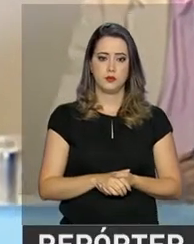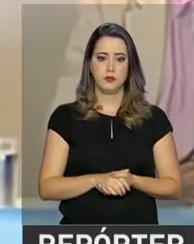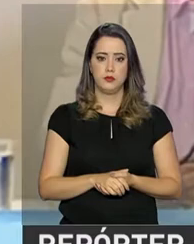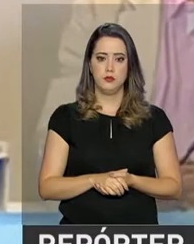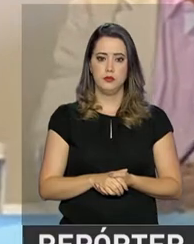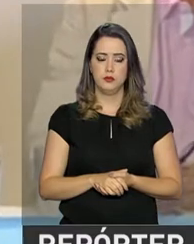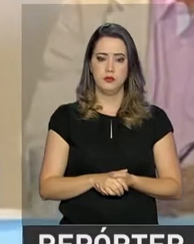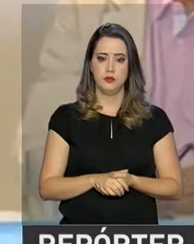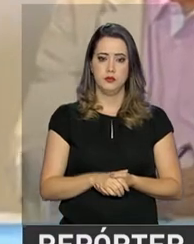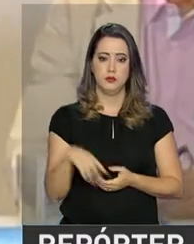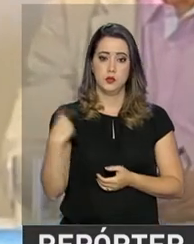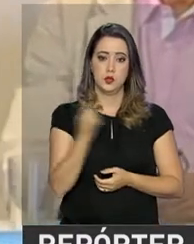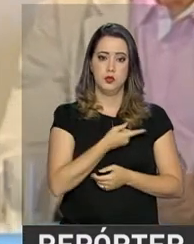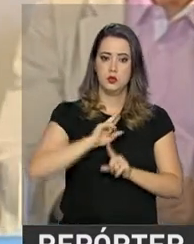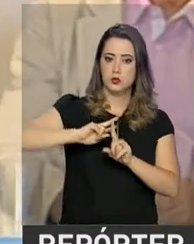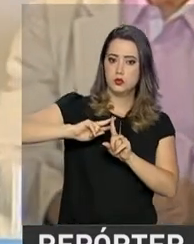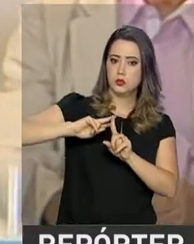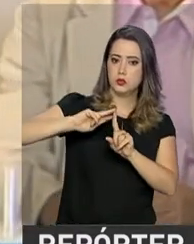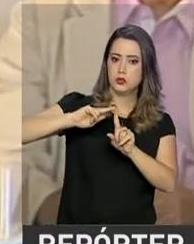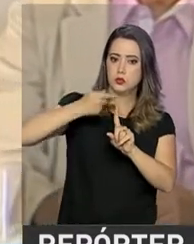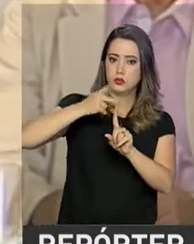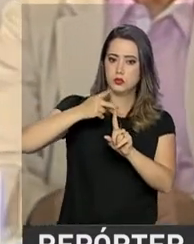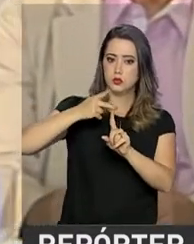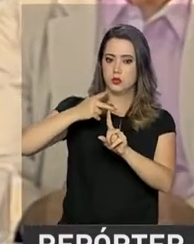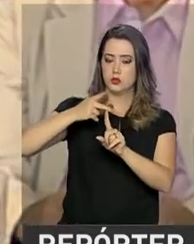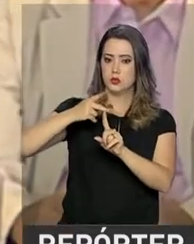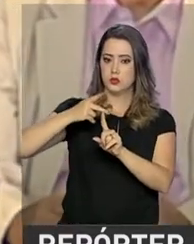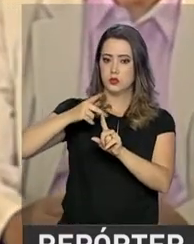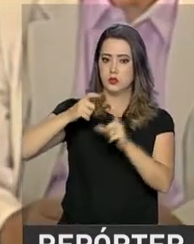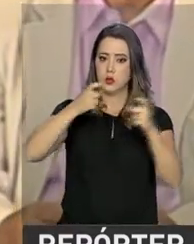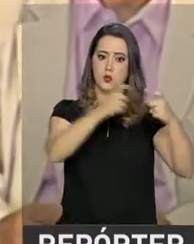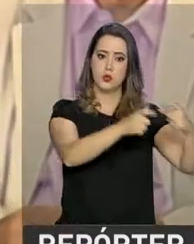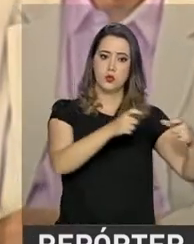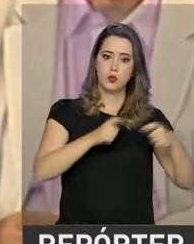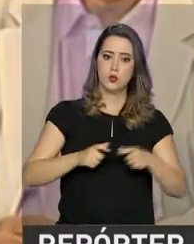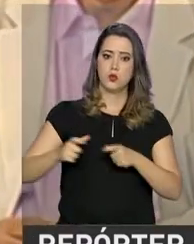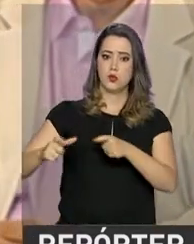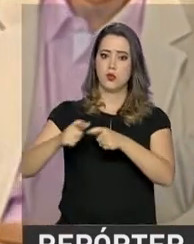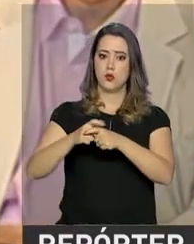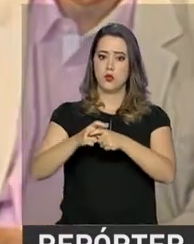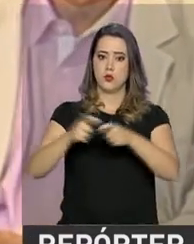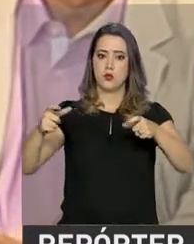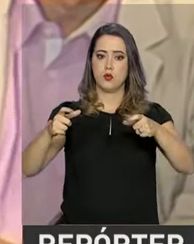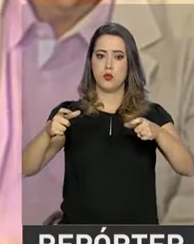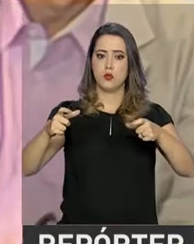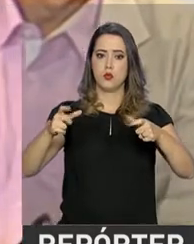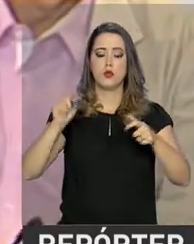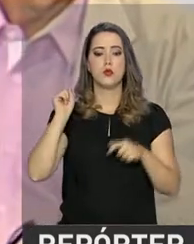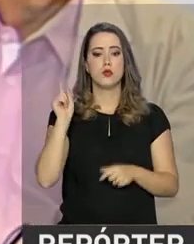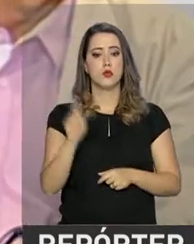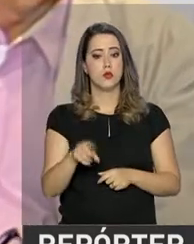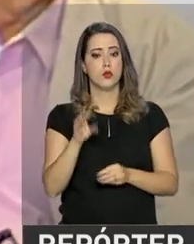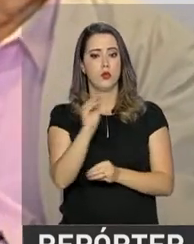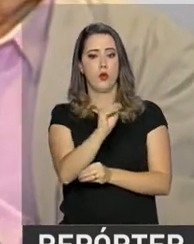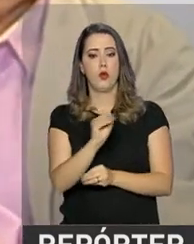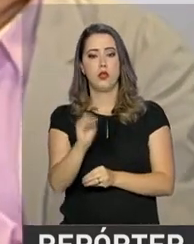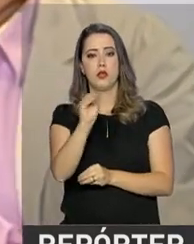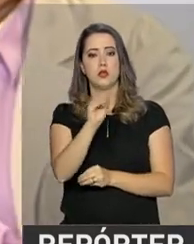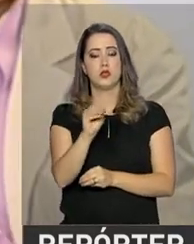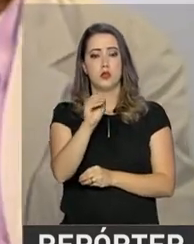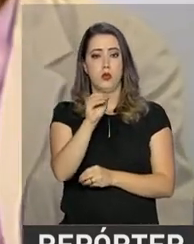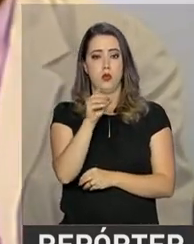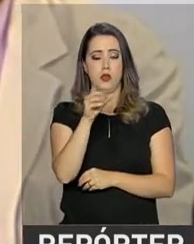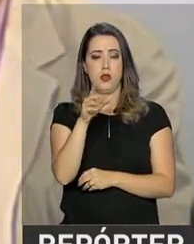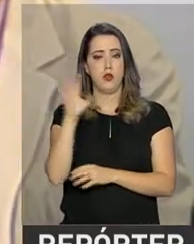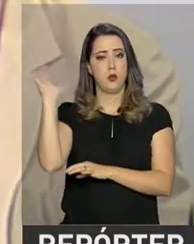nós mais que dobramos as áreas em unidades entre marinha e costeira e terrestre